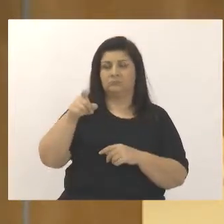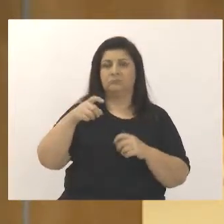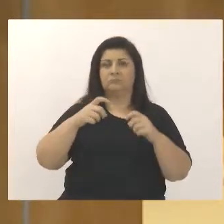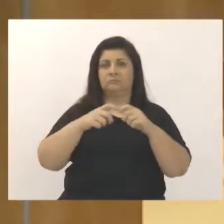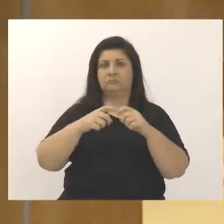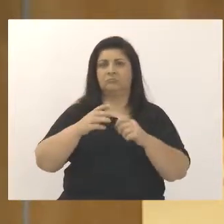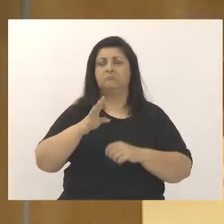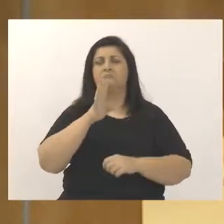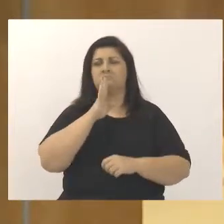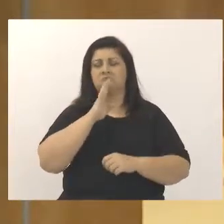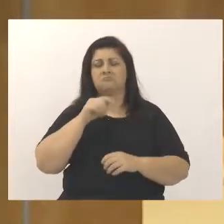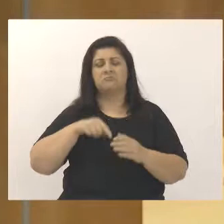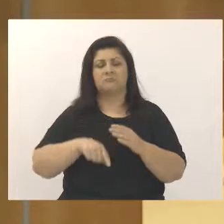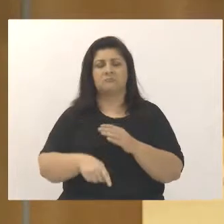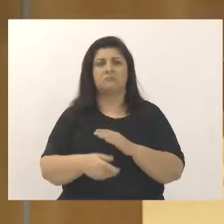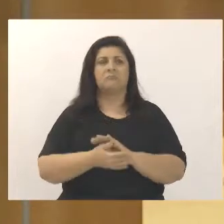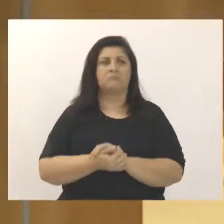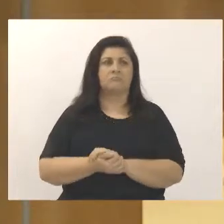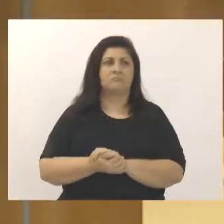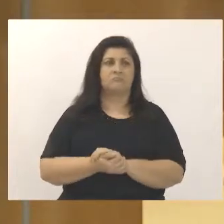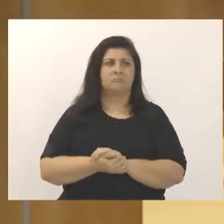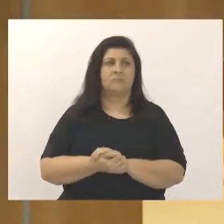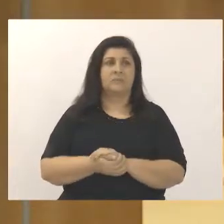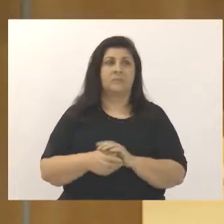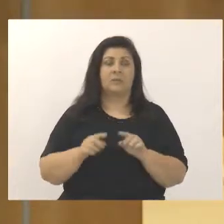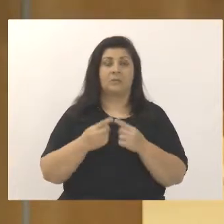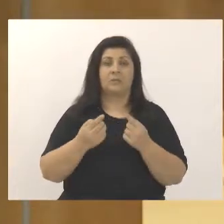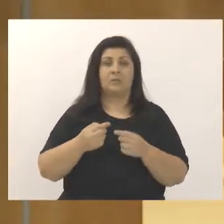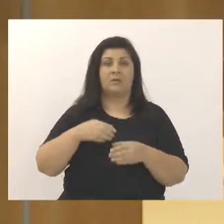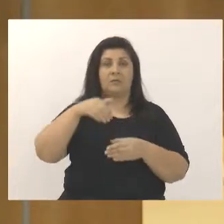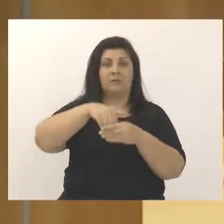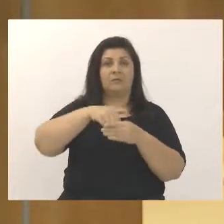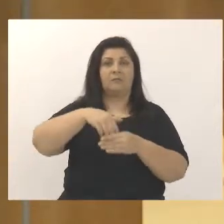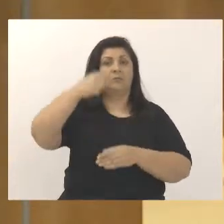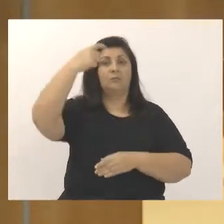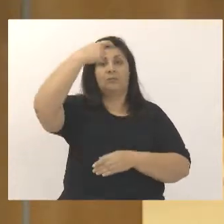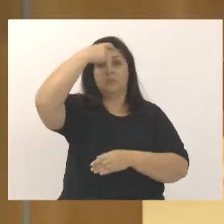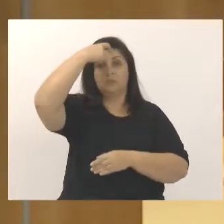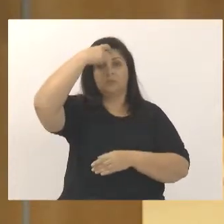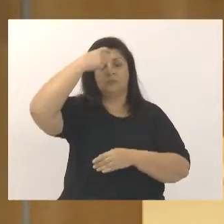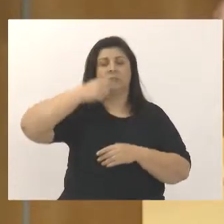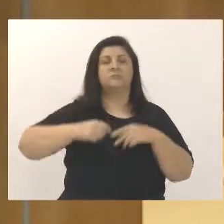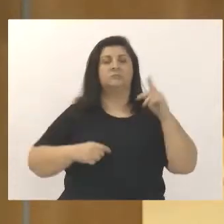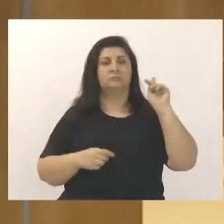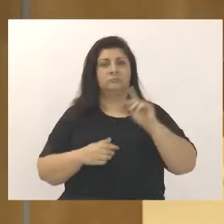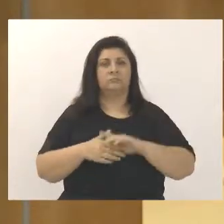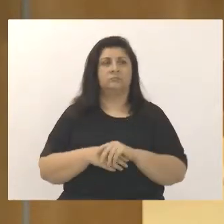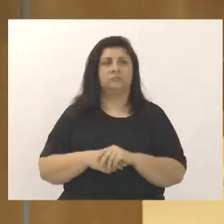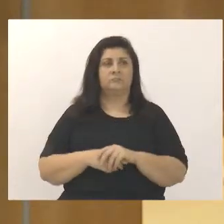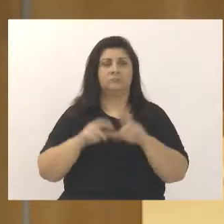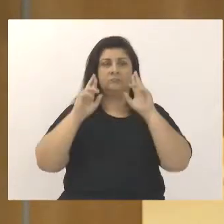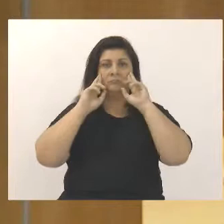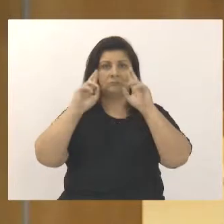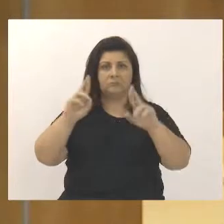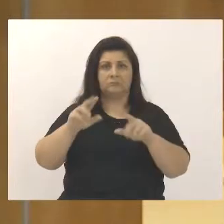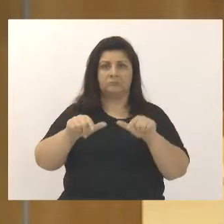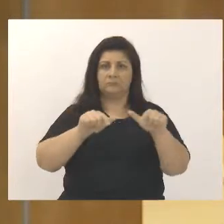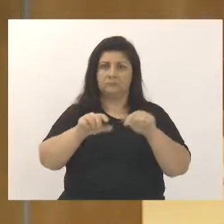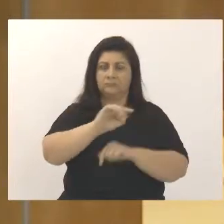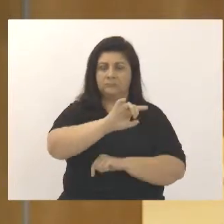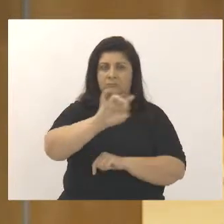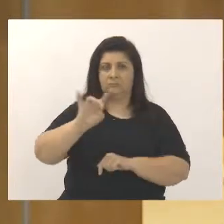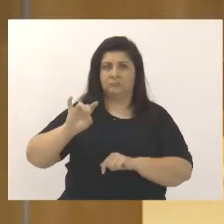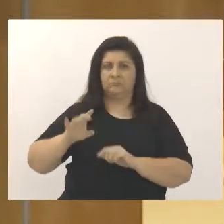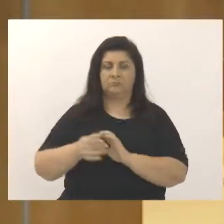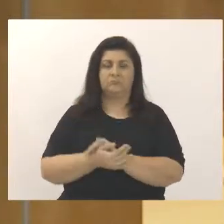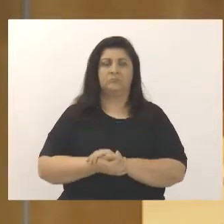Então, na hora da votação, vou votar com a minha consciência e respeitando, acho que o trabalho de cada um que